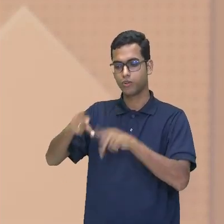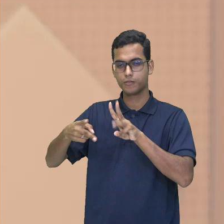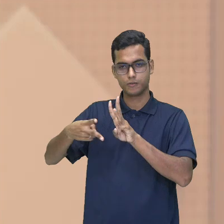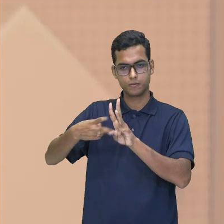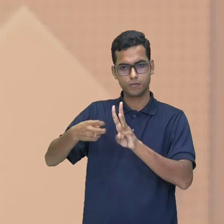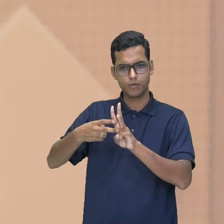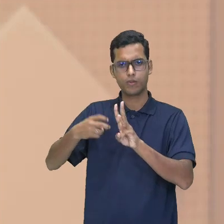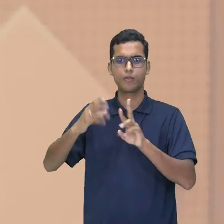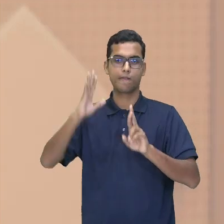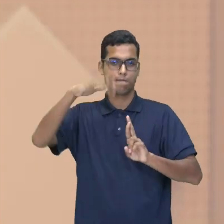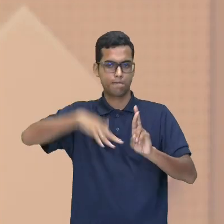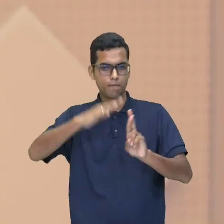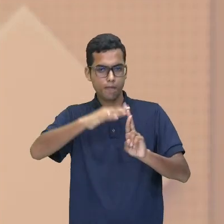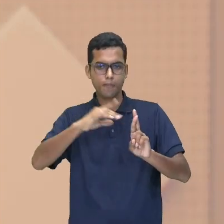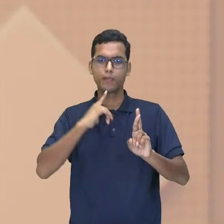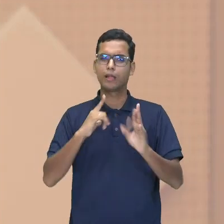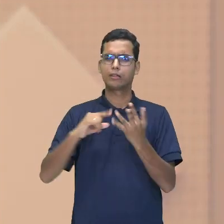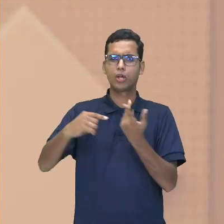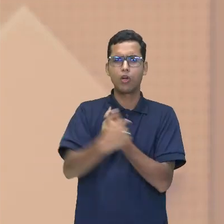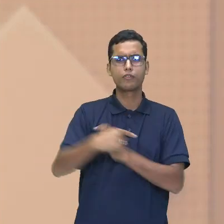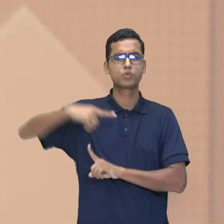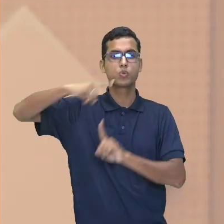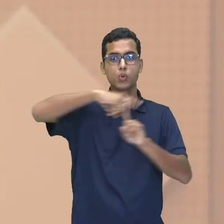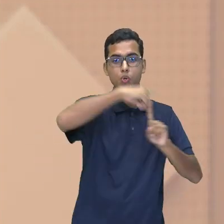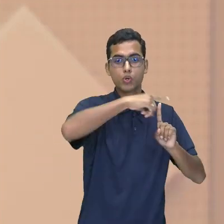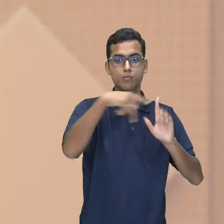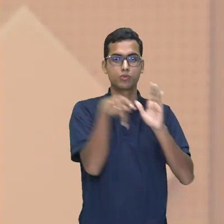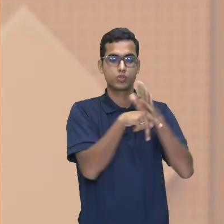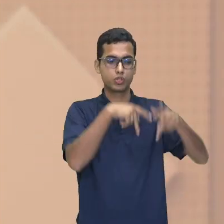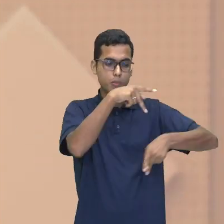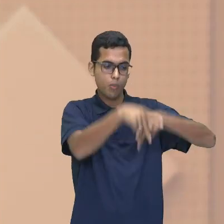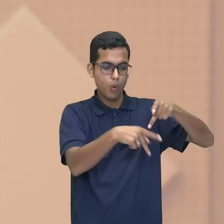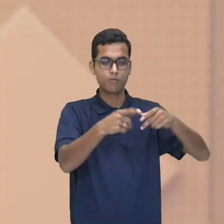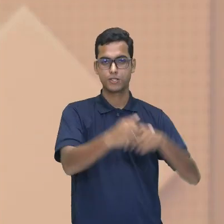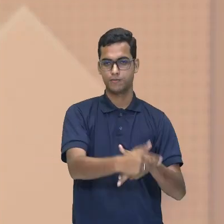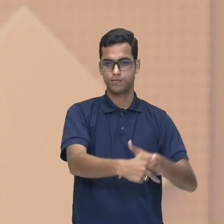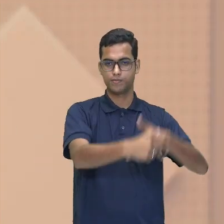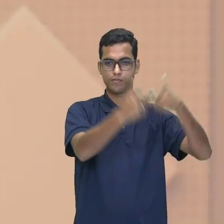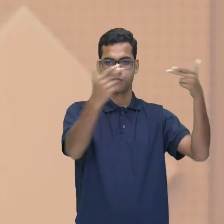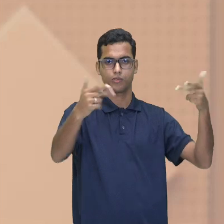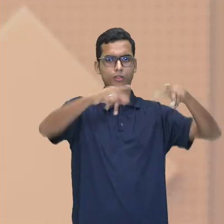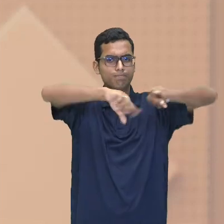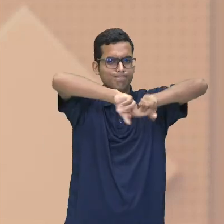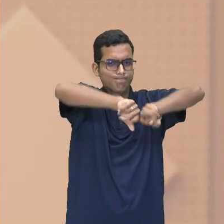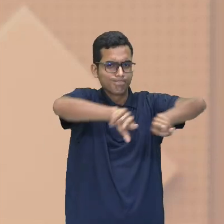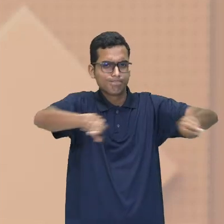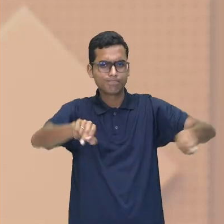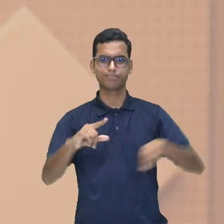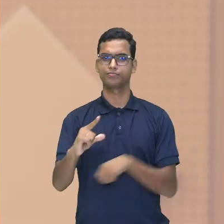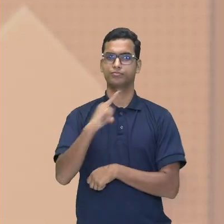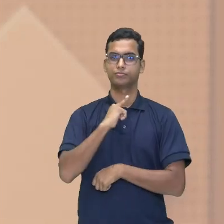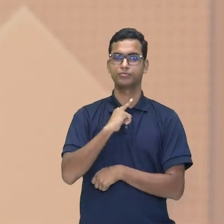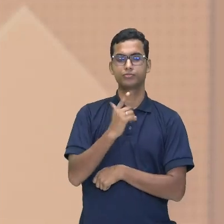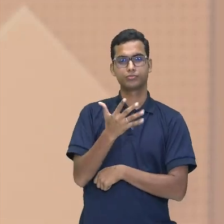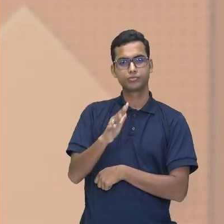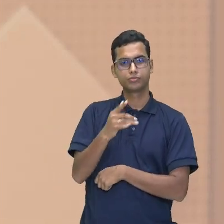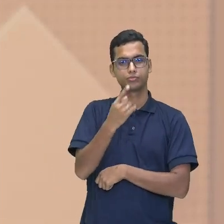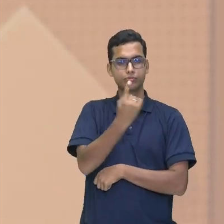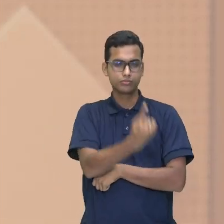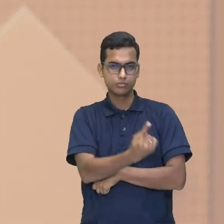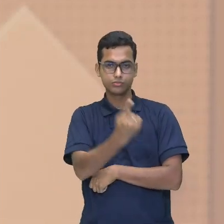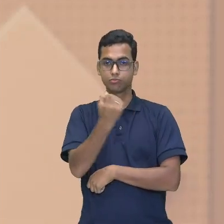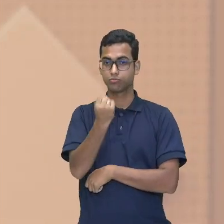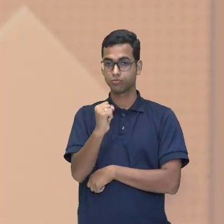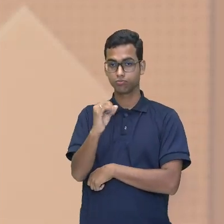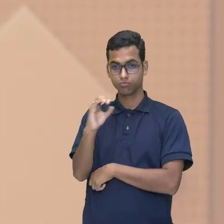amazônica abriga diversos povos, diversas etnias. De acordo com estudiosos, há a presença de 180